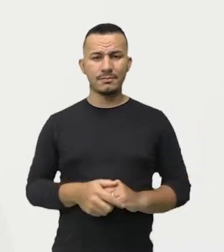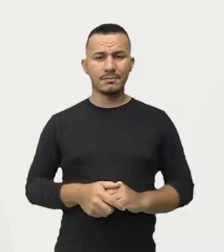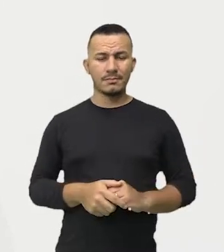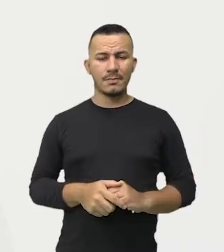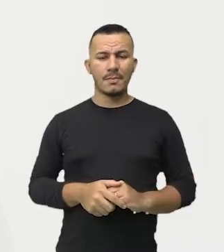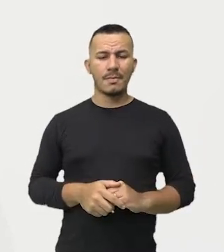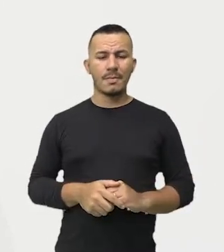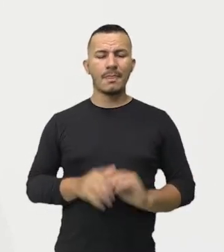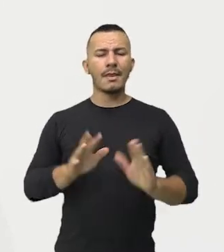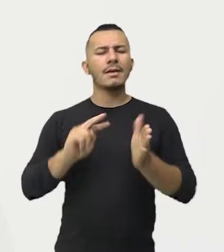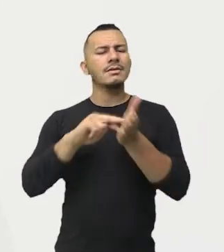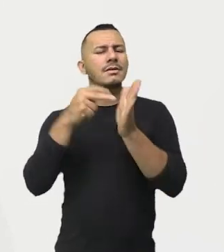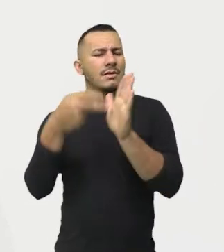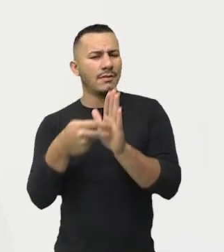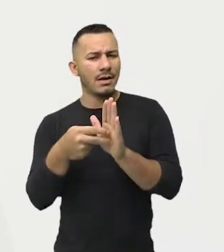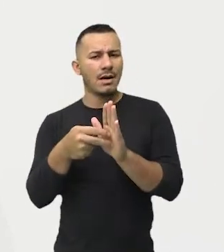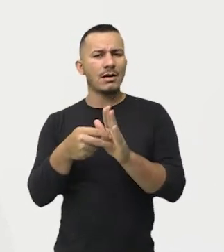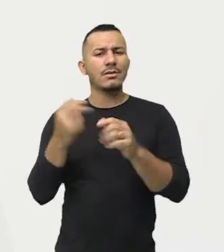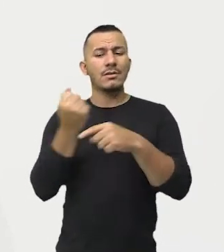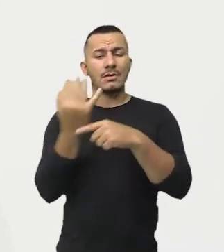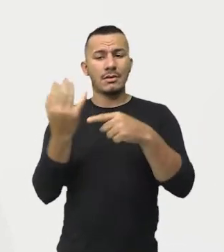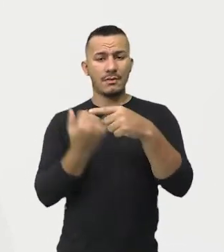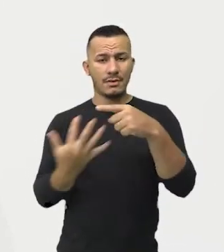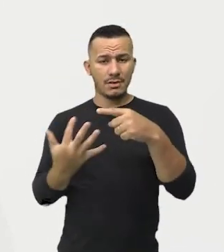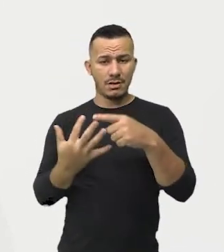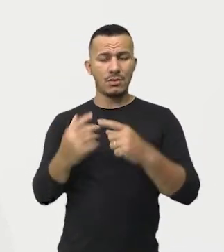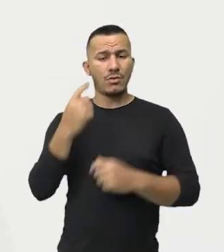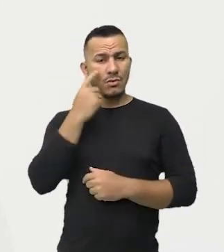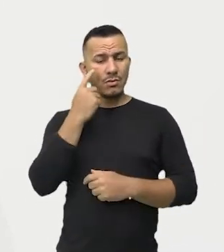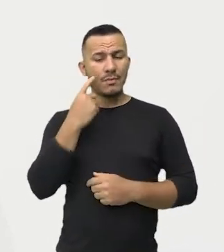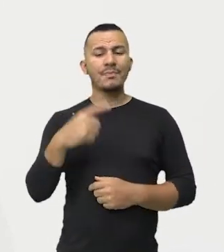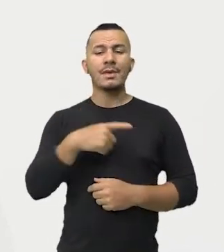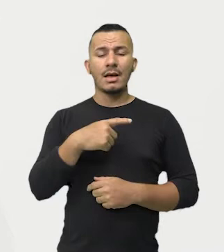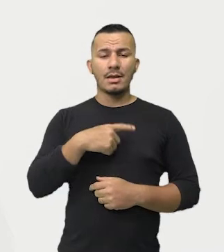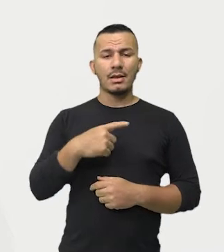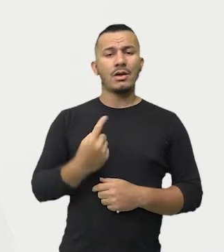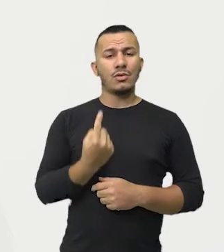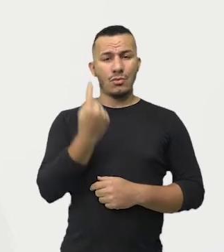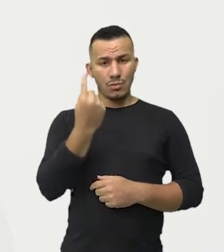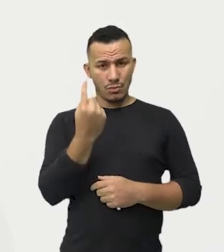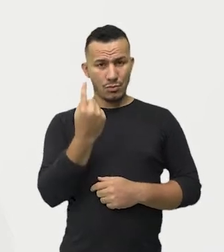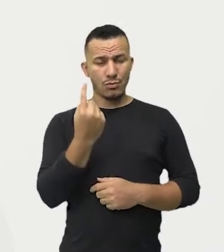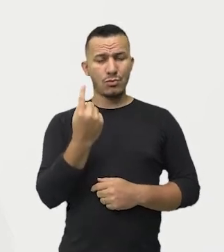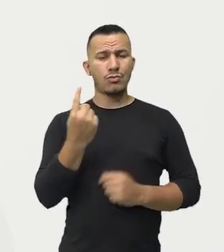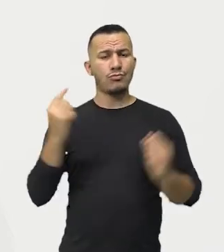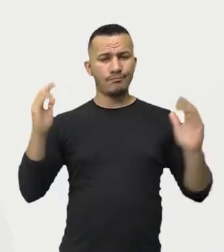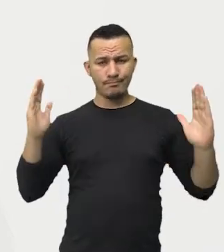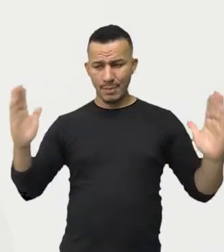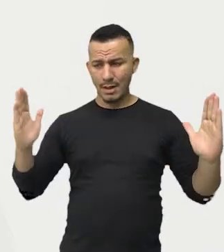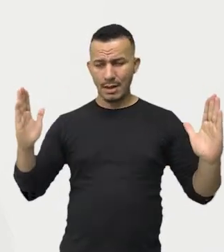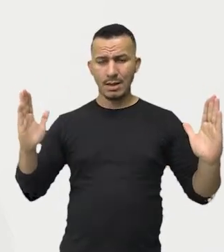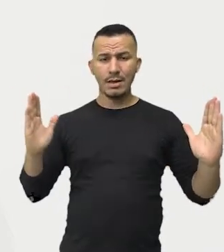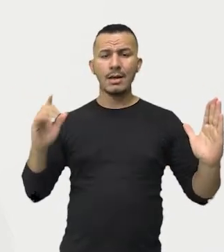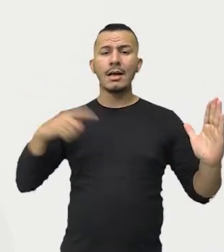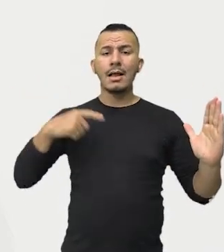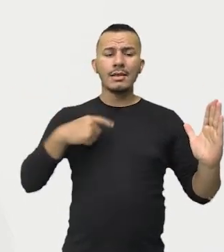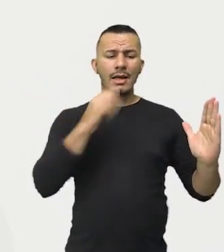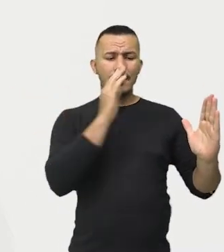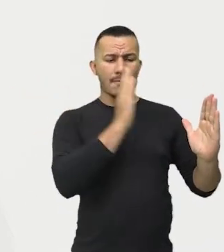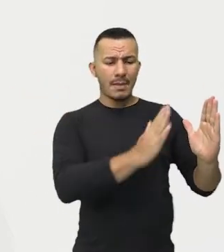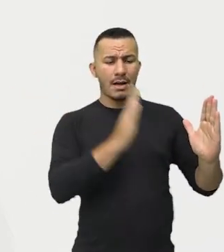atenção, qual é o significado desta fração? Eu tenho um inteiro que está dividido em